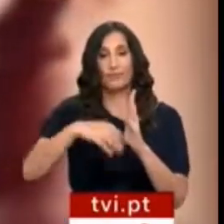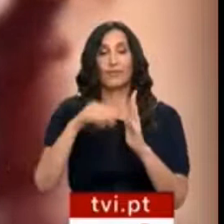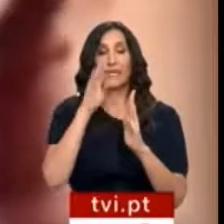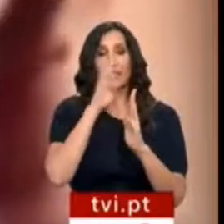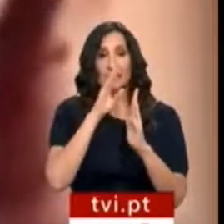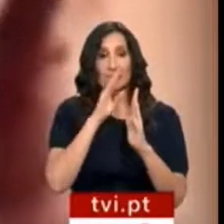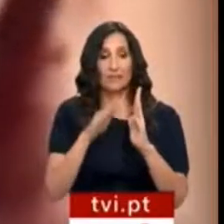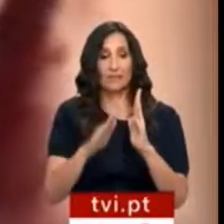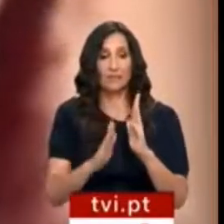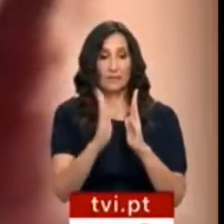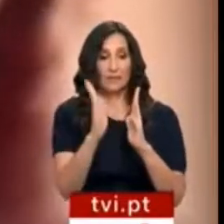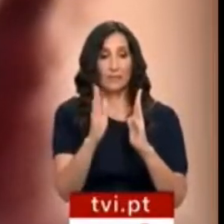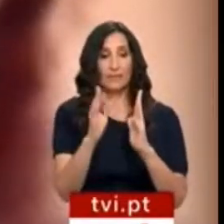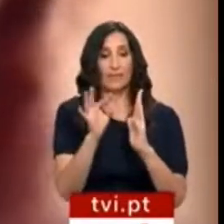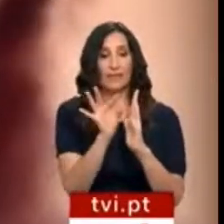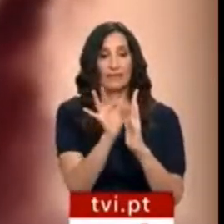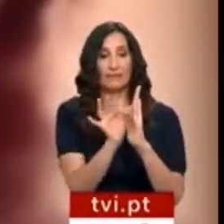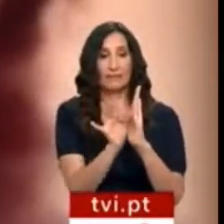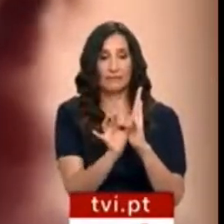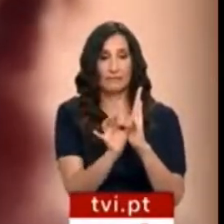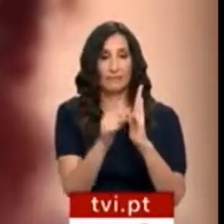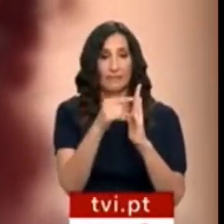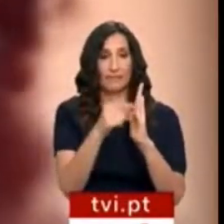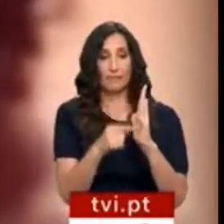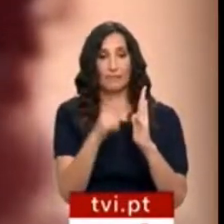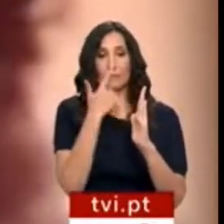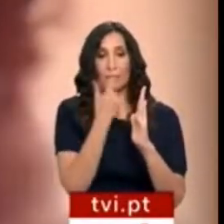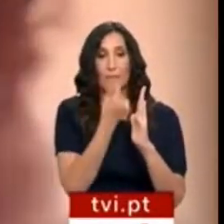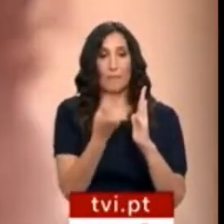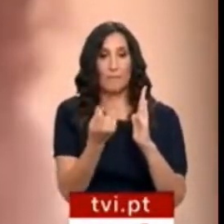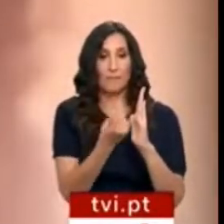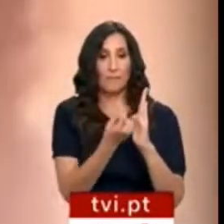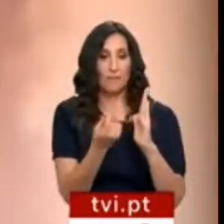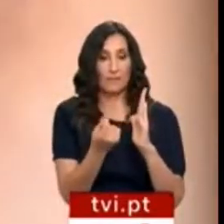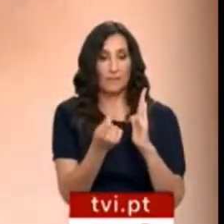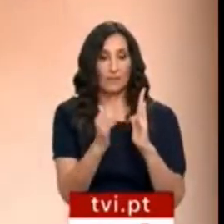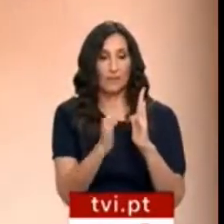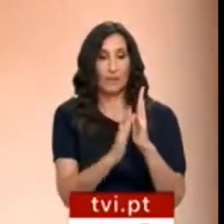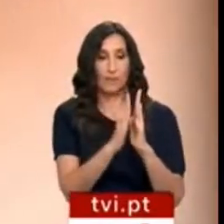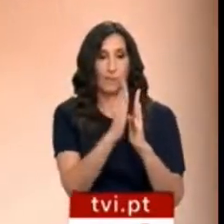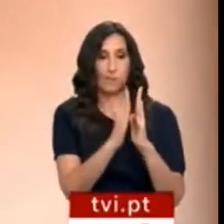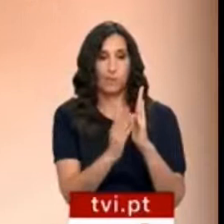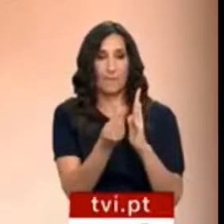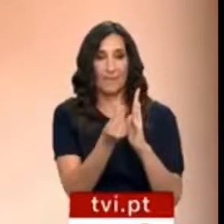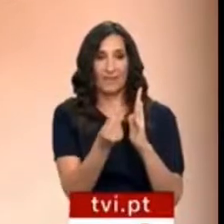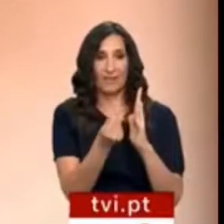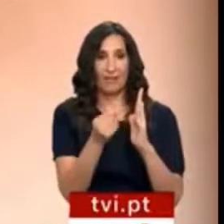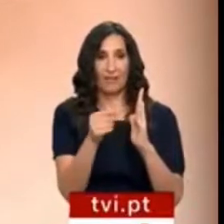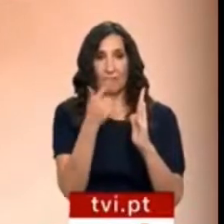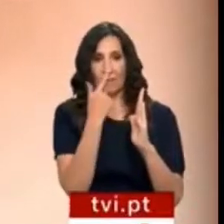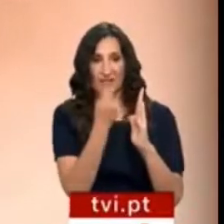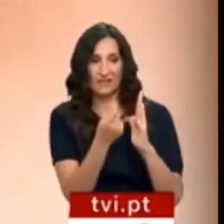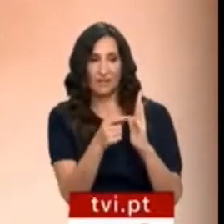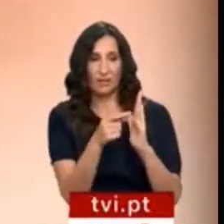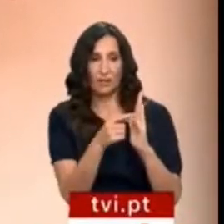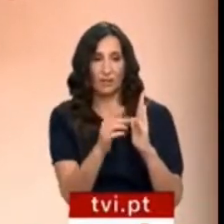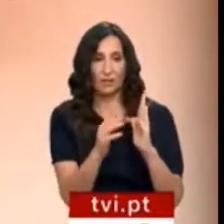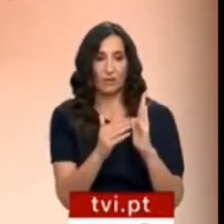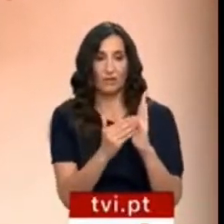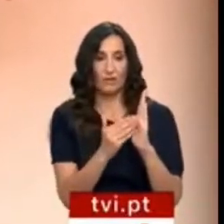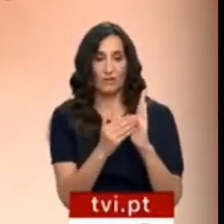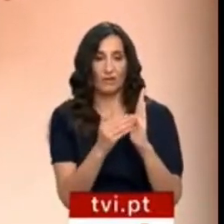Quando tecidos com comportamento semelhante a esse forro, a esse endométrio, existem fora do